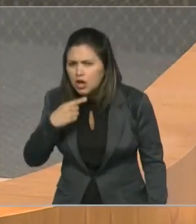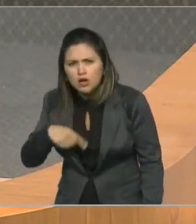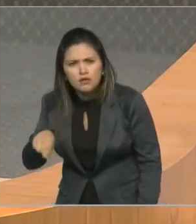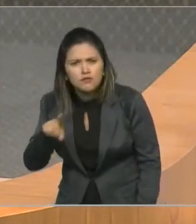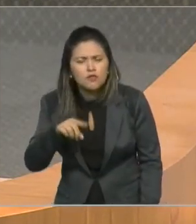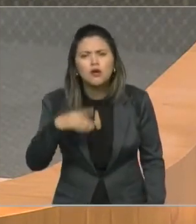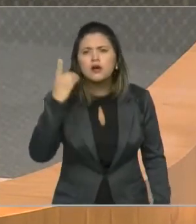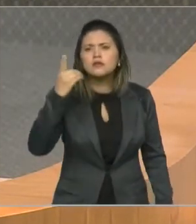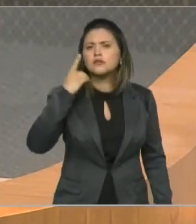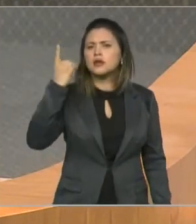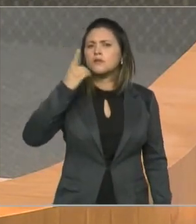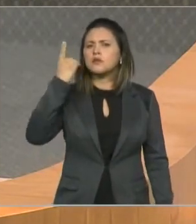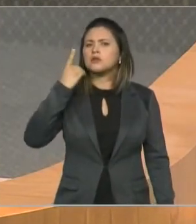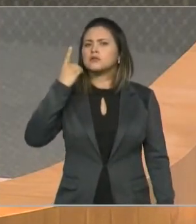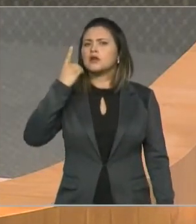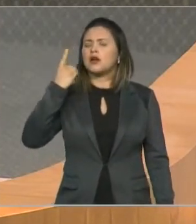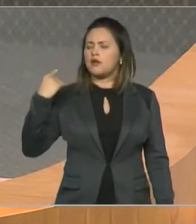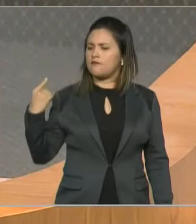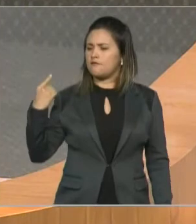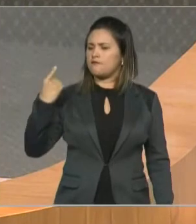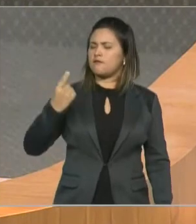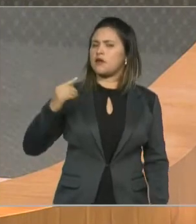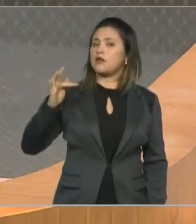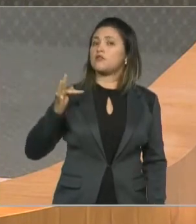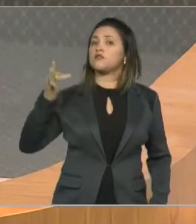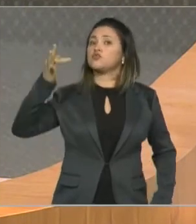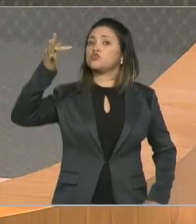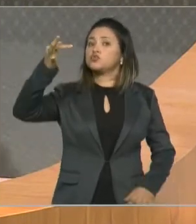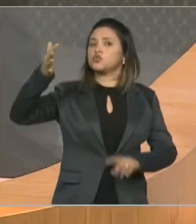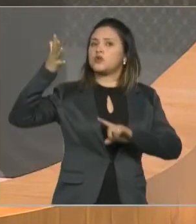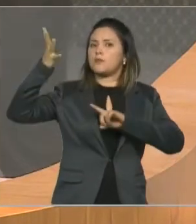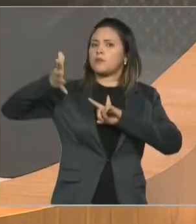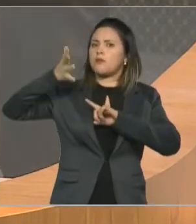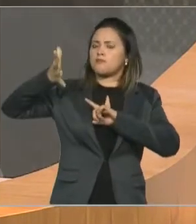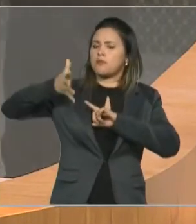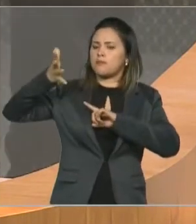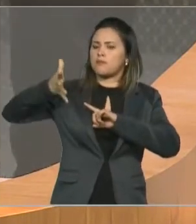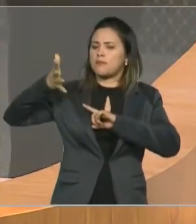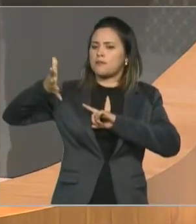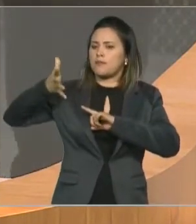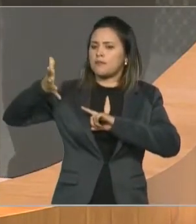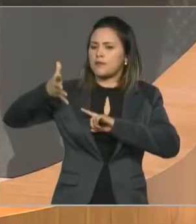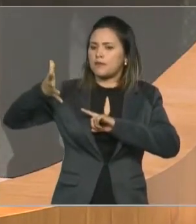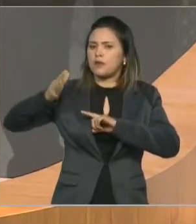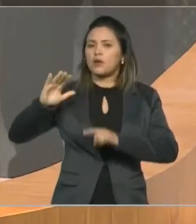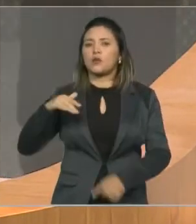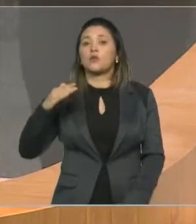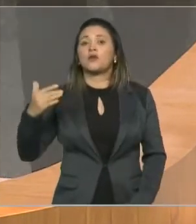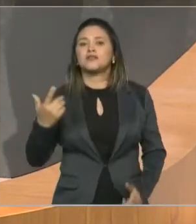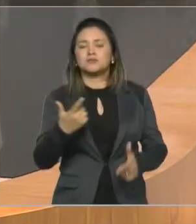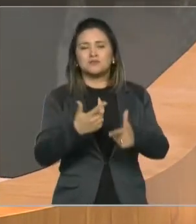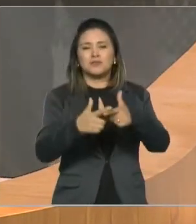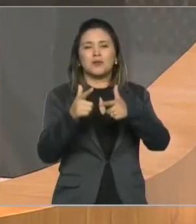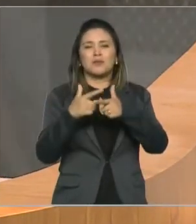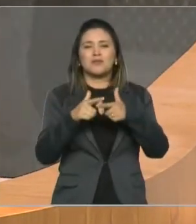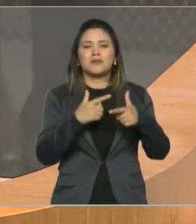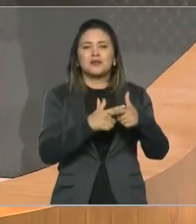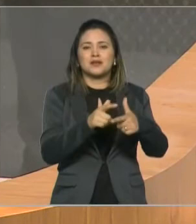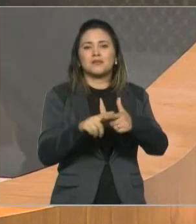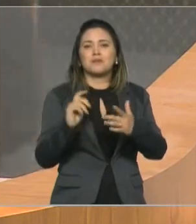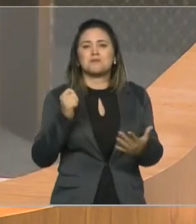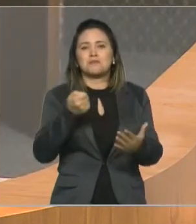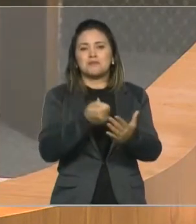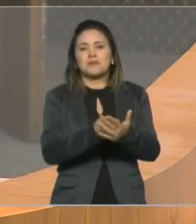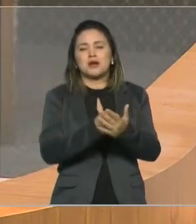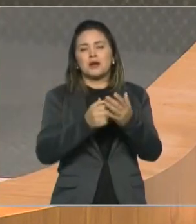ou da próxima, que estava aqui e que foi reeleito, possa subir à tribuna quando nós tivermos problema no pagamento de pensão e